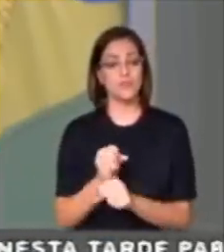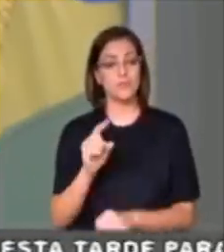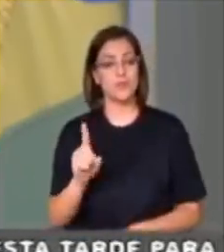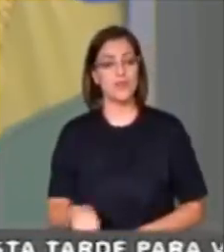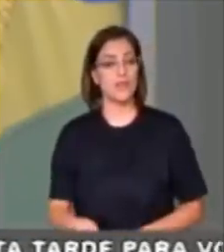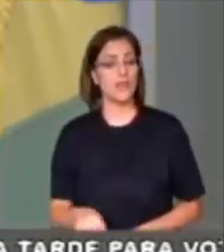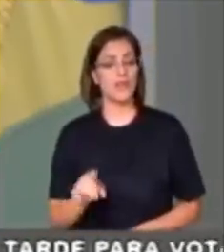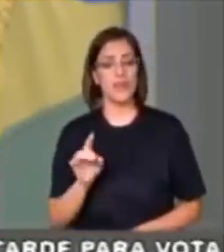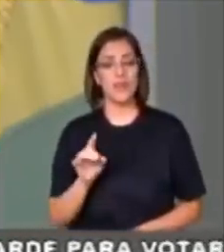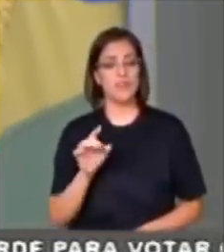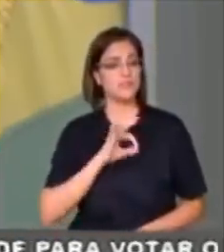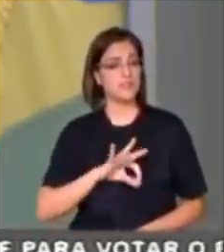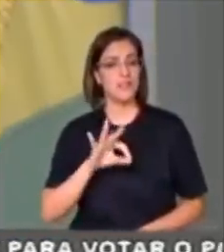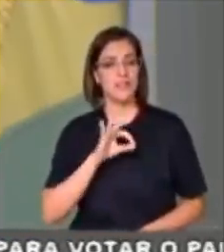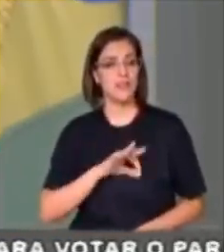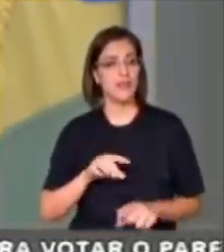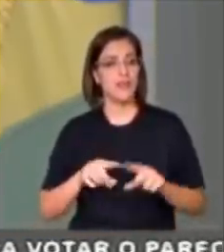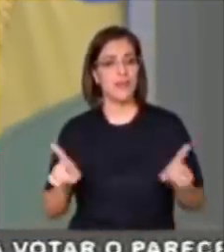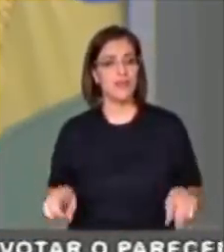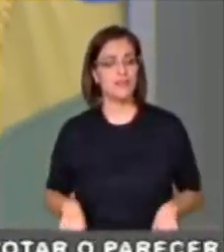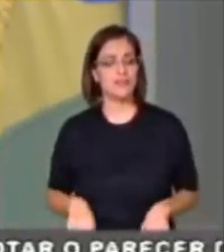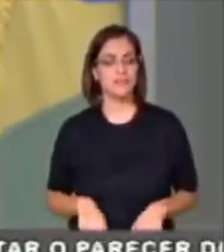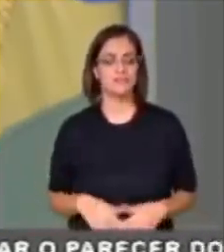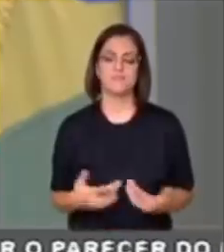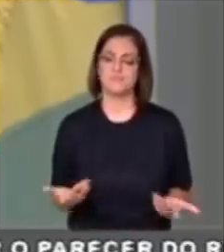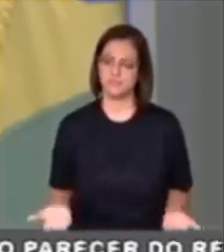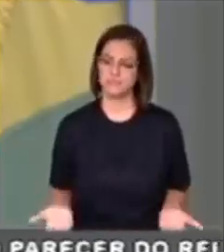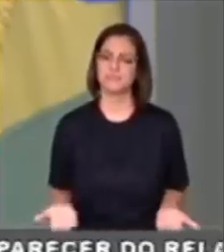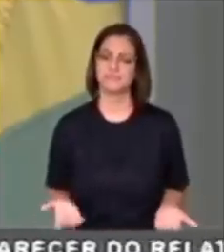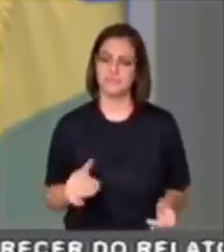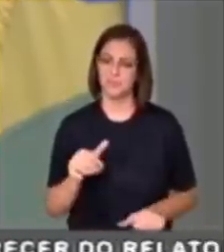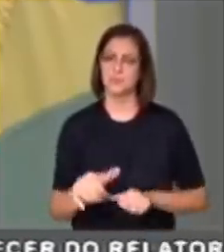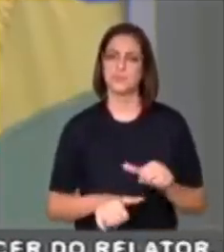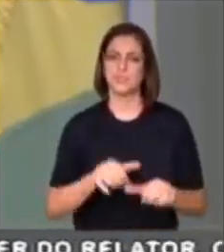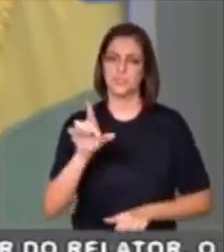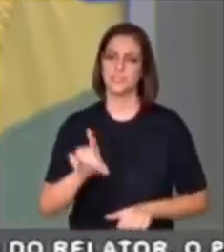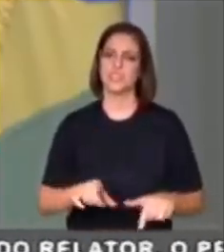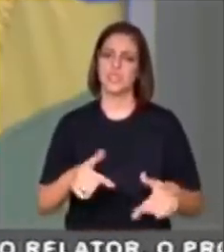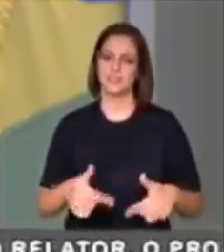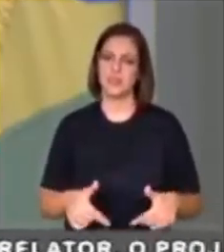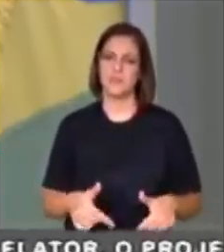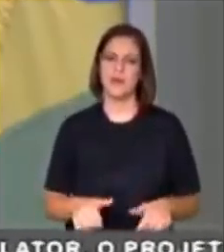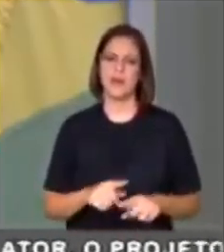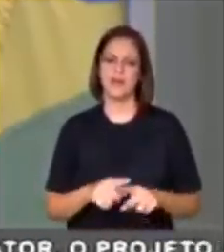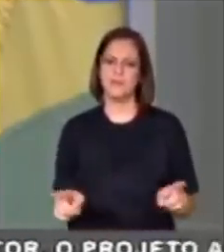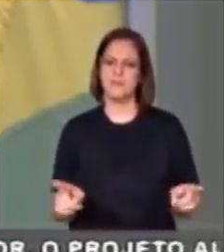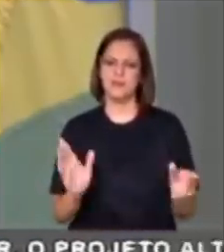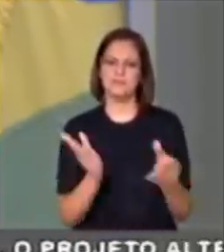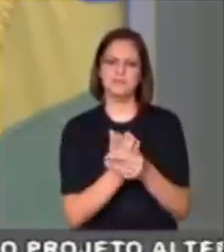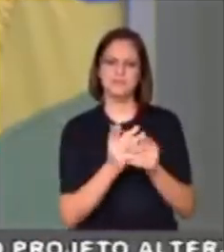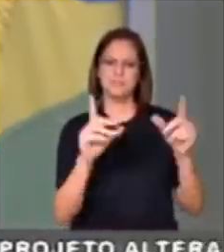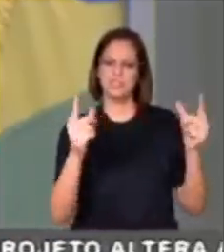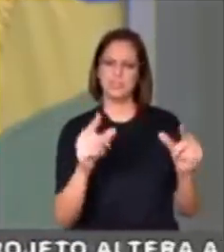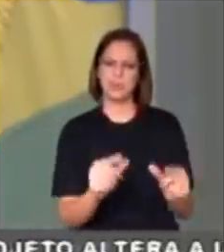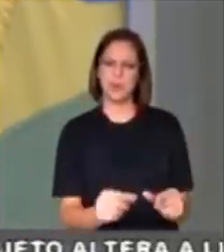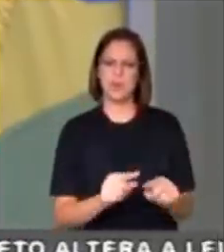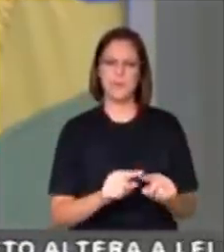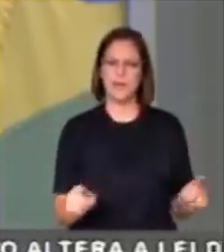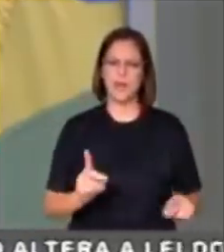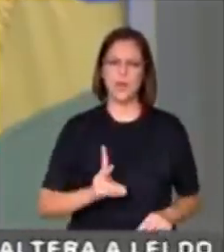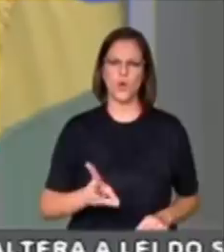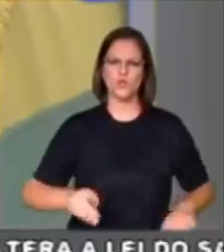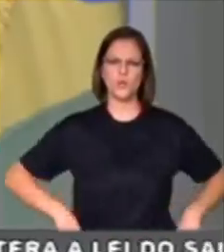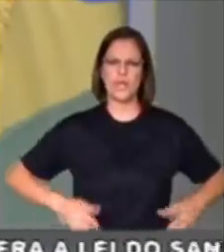é simplesmente folha. No momento em que, pós-reforma trabalhista, as ações despencaram e a gente ainda tem um